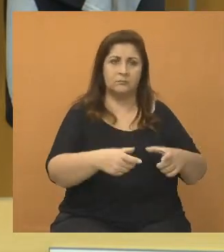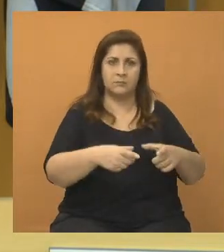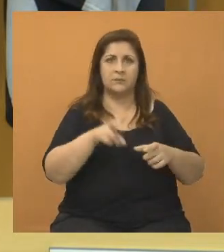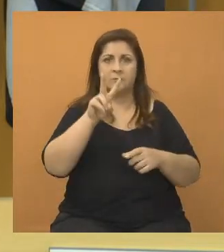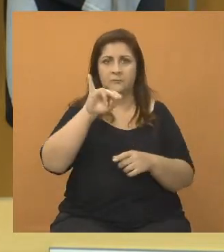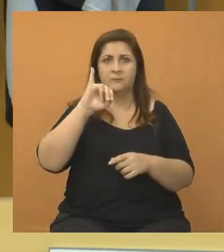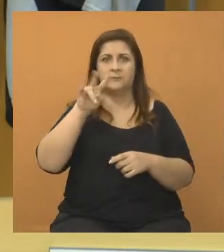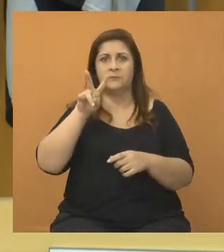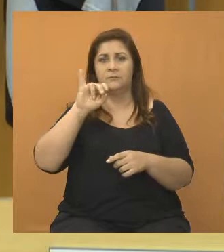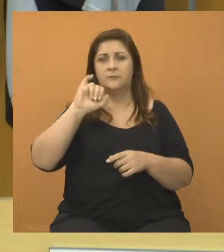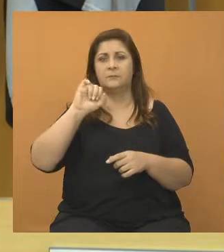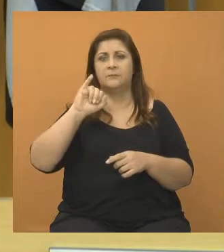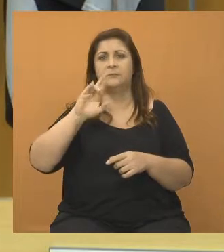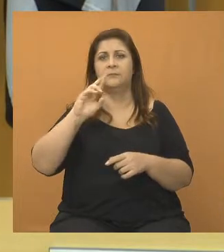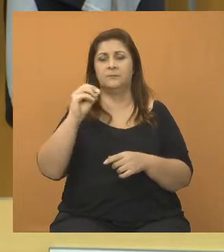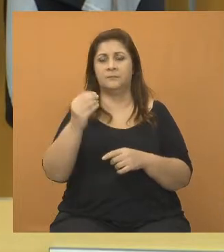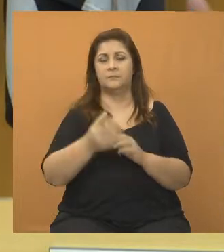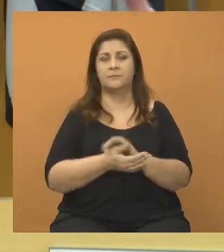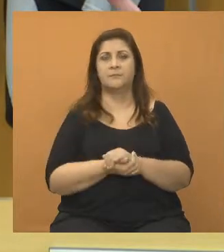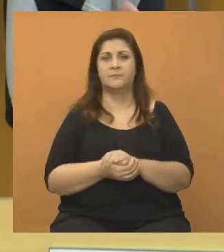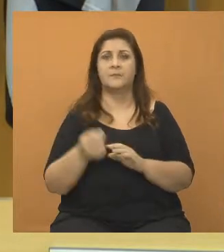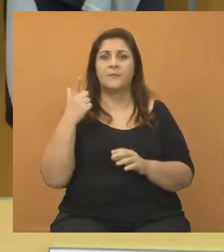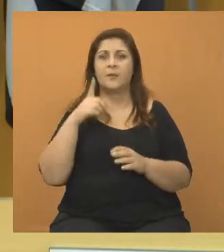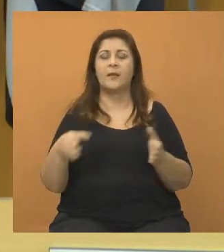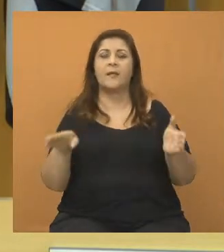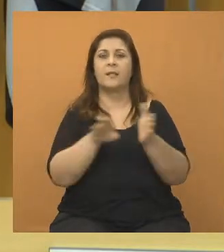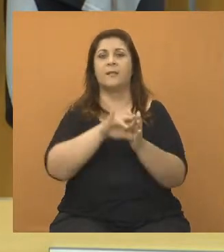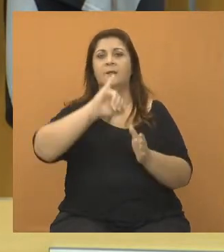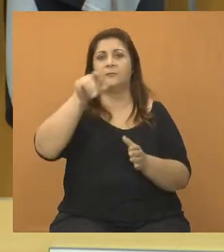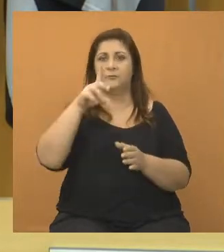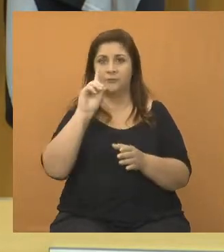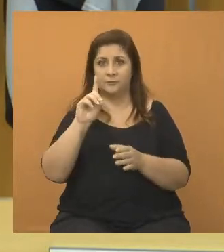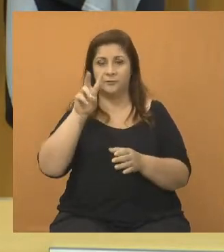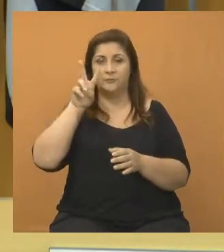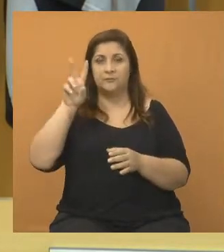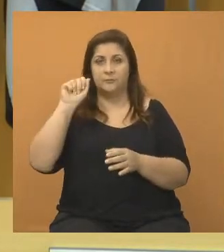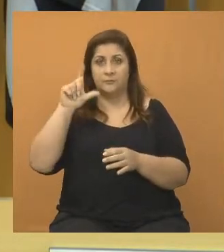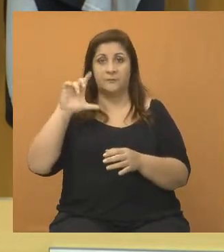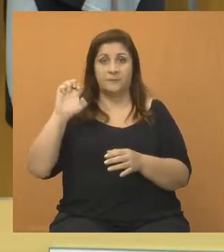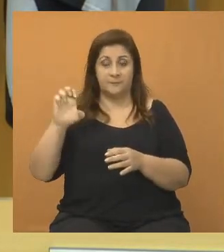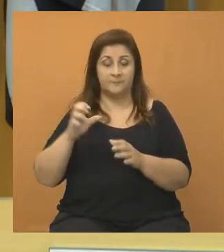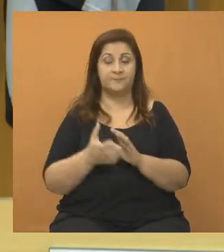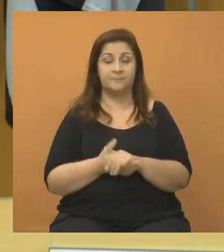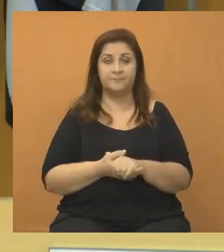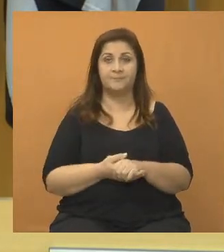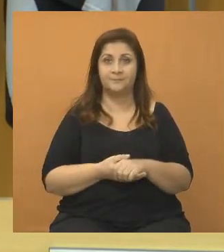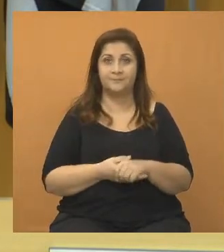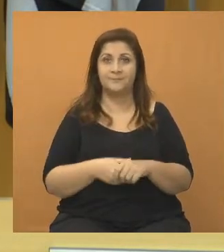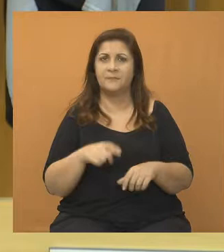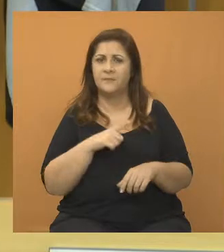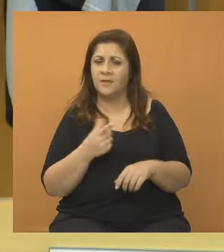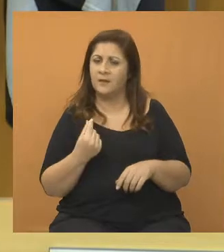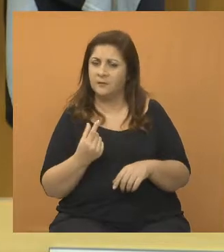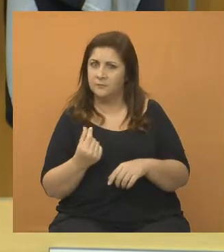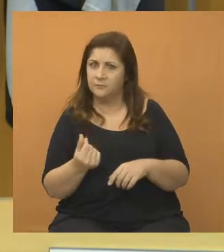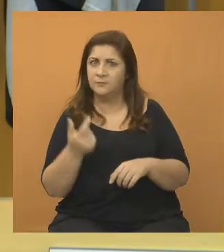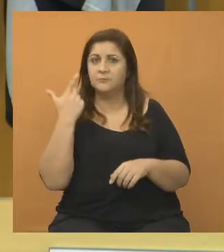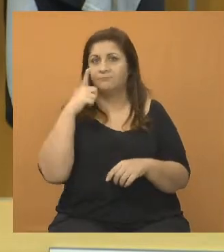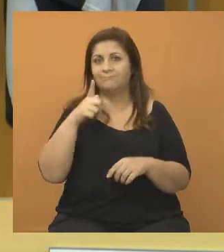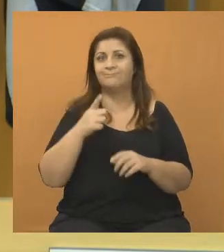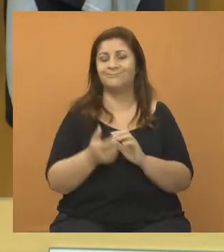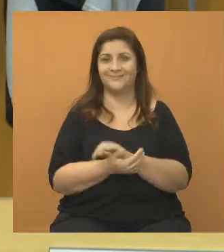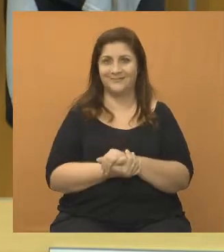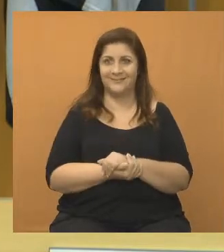consegue levar a mesma revitalização até o Jardim do Vale. Então isso daqui entra também aqui, você tem recursos disponíveis para